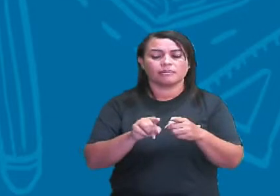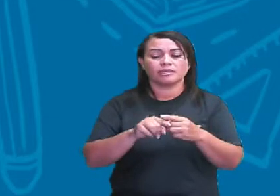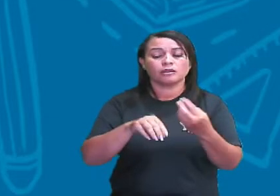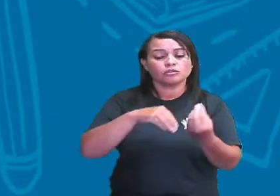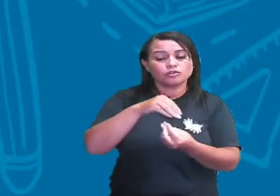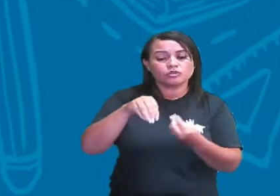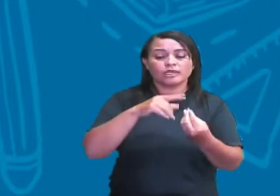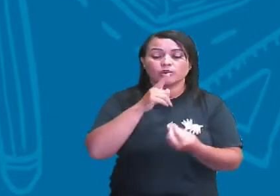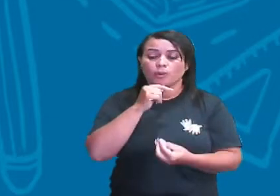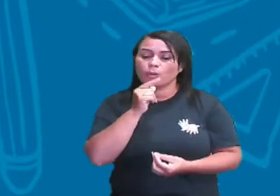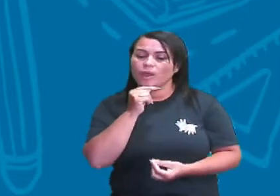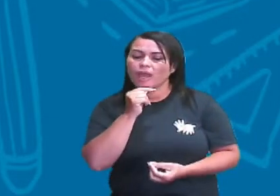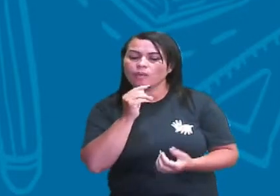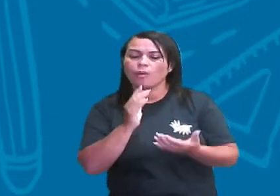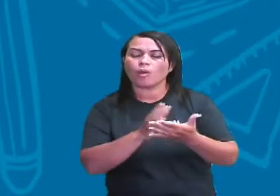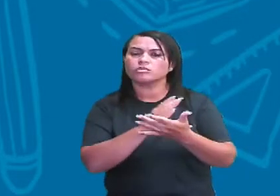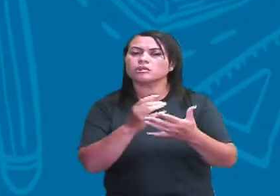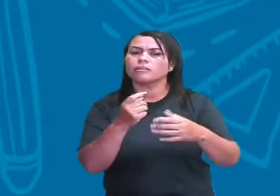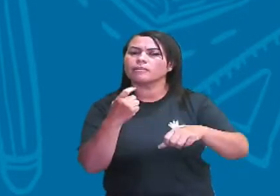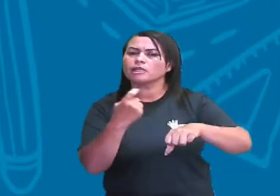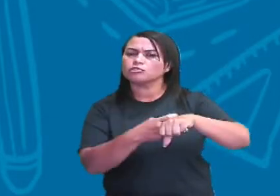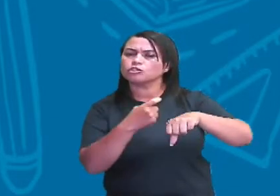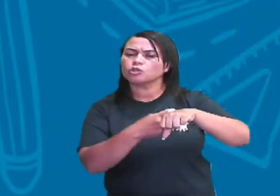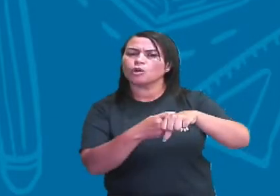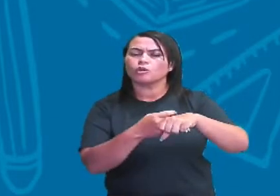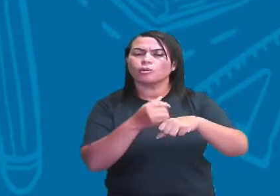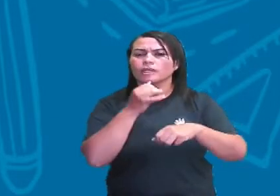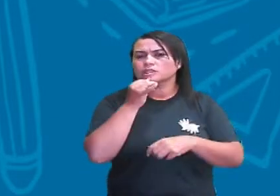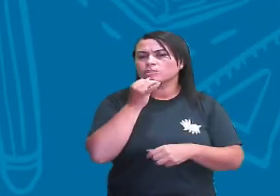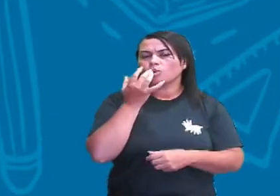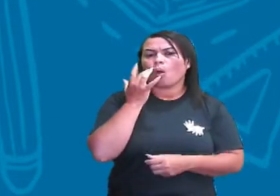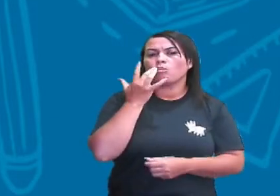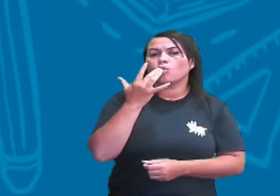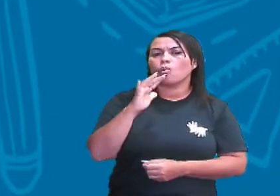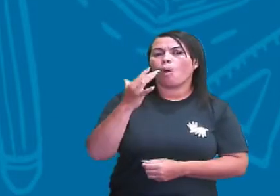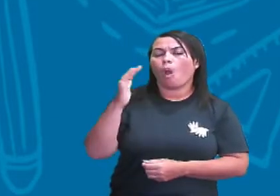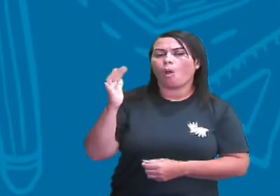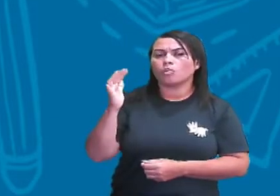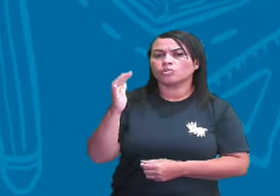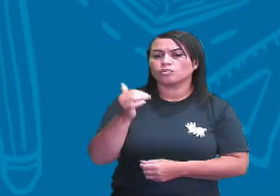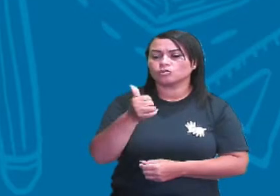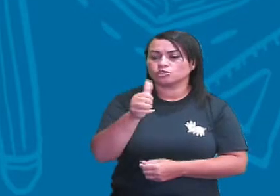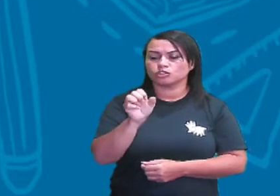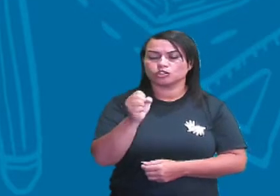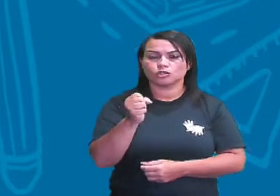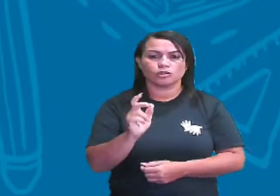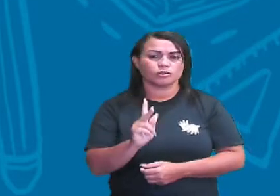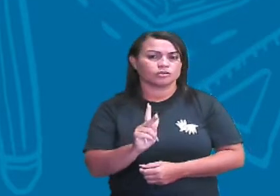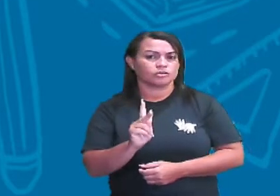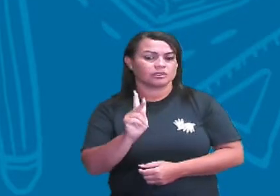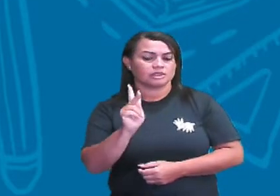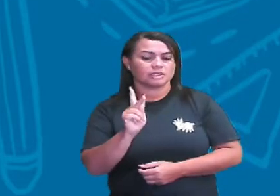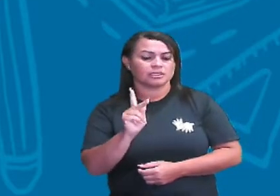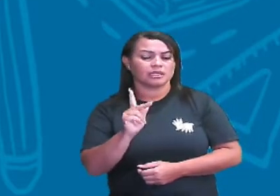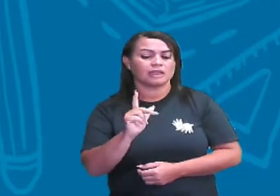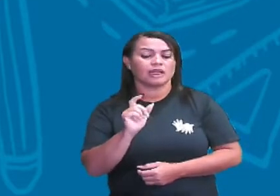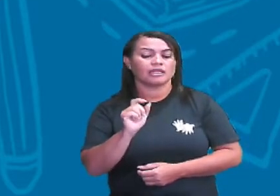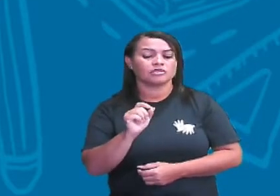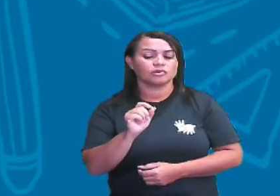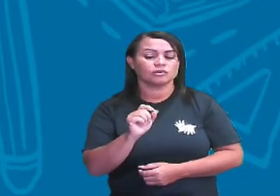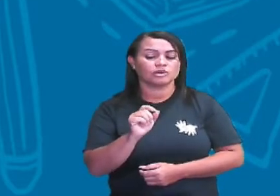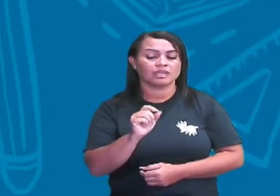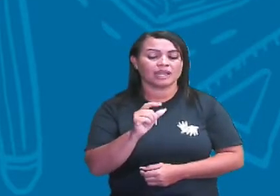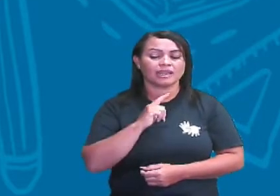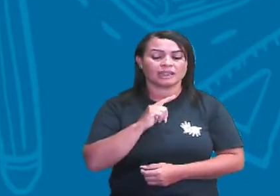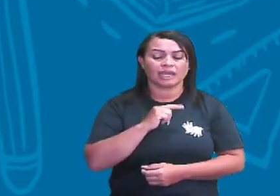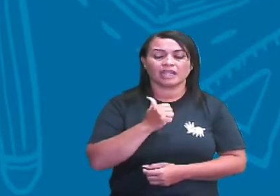Ou ainda materiais sólidos, como o ouro. O ouro de 18 quilates, ele é uma mistura de 75% de ouro